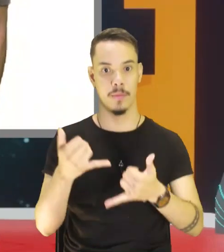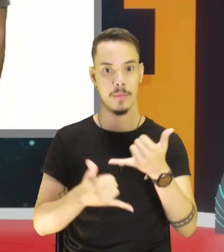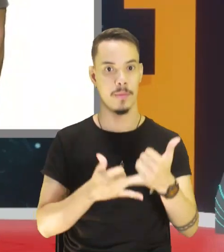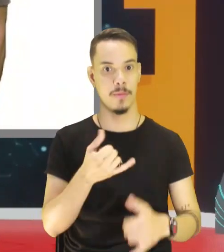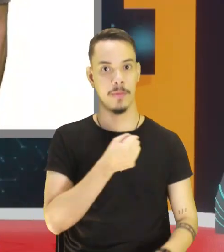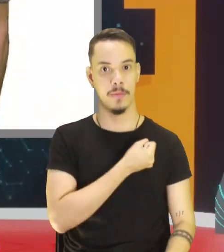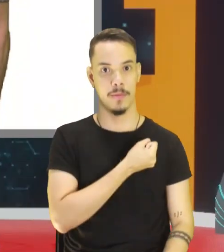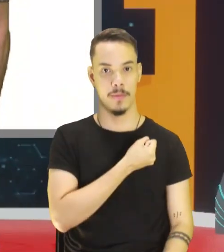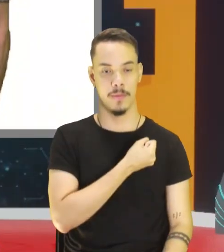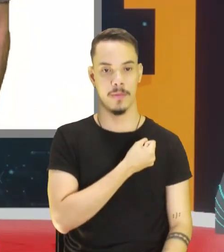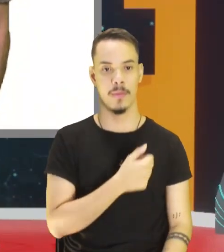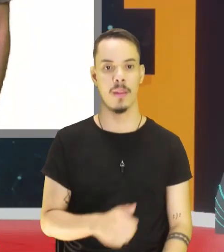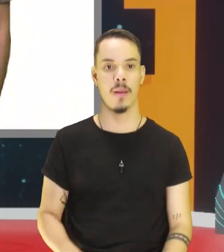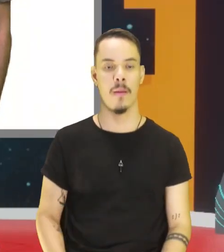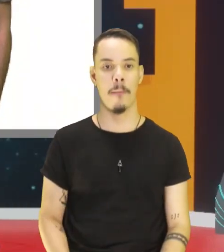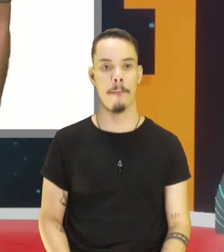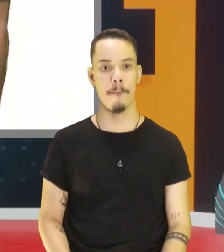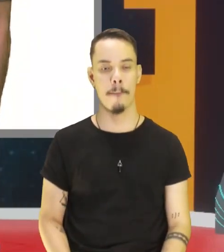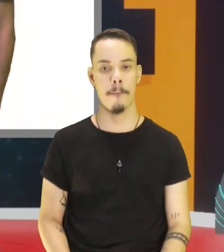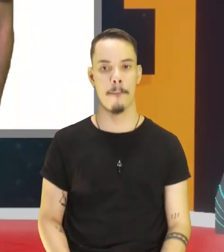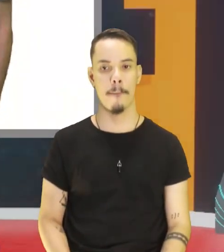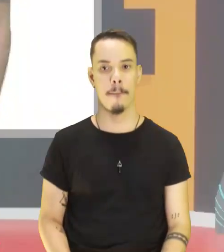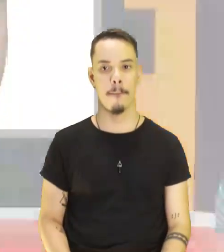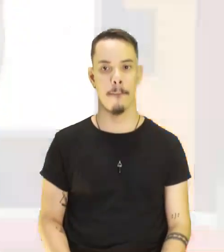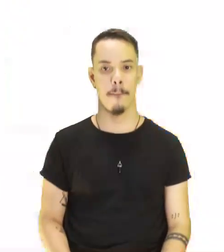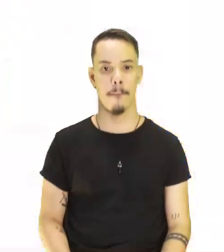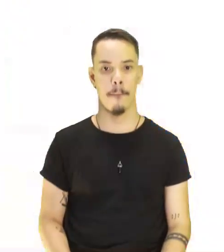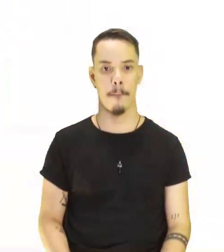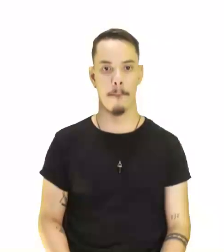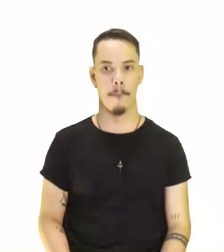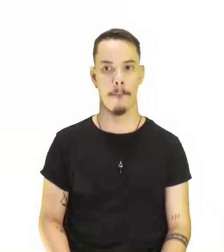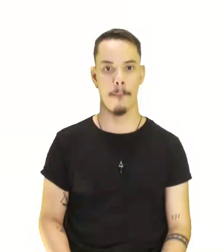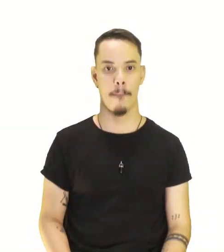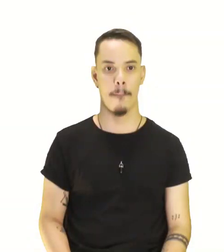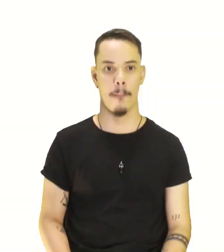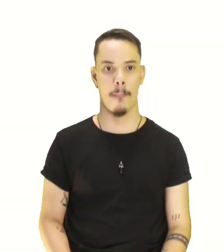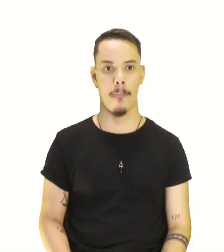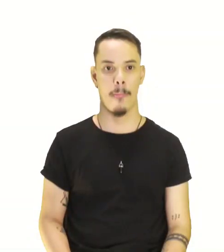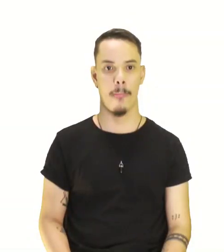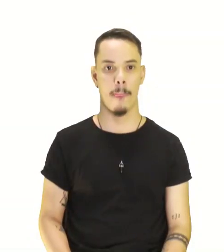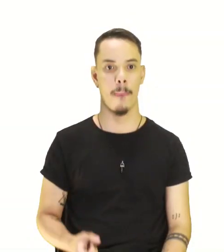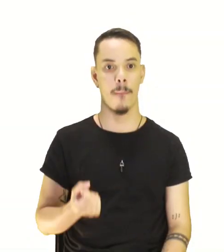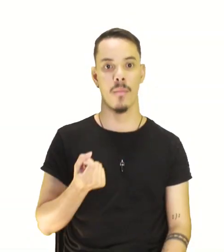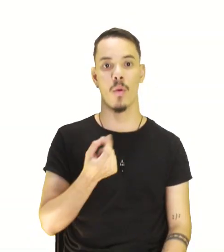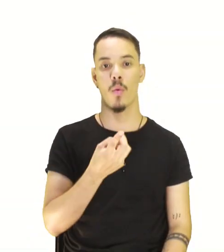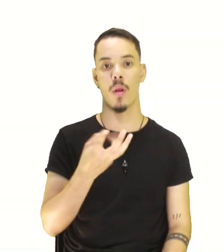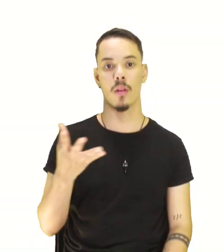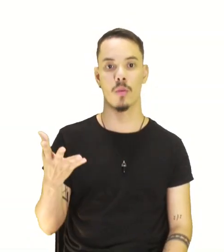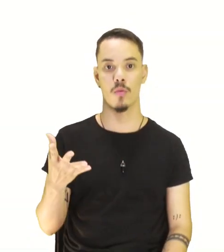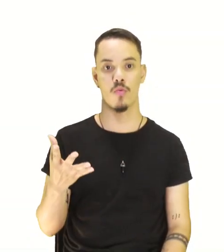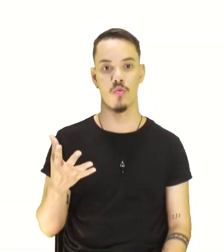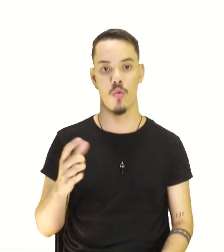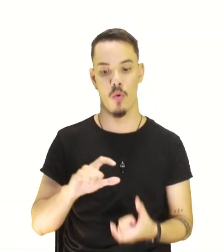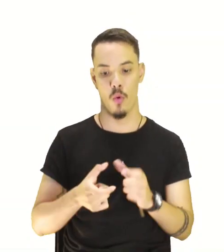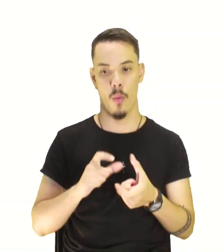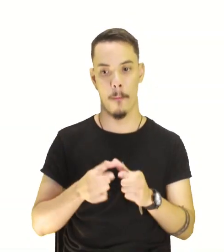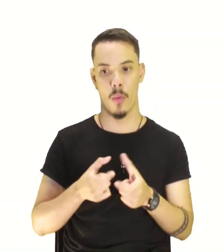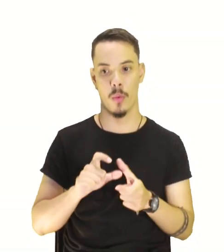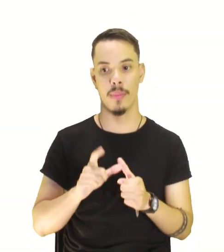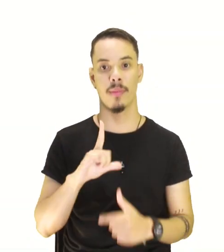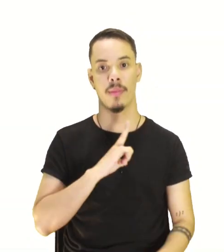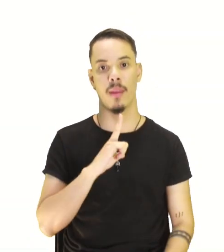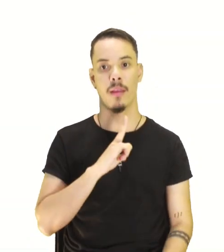com os números. E qual é a perguntinha da aula de hoje? Vamos lá? Vamos lá ver. Olha lá na telinha. Quantos cubos nós temos